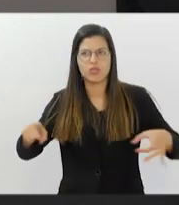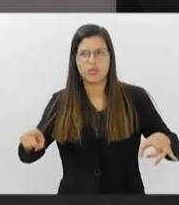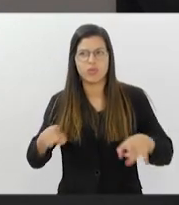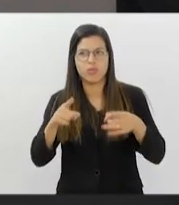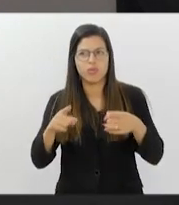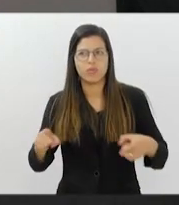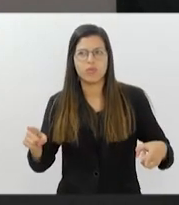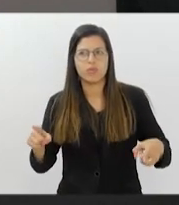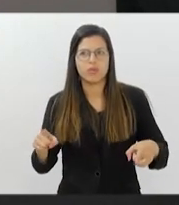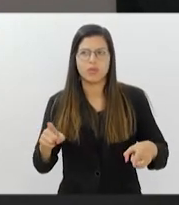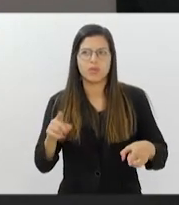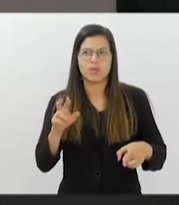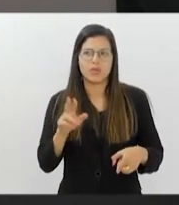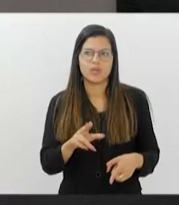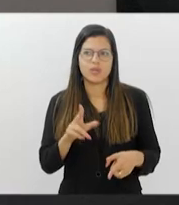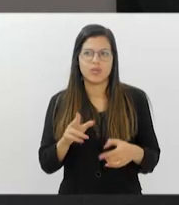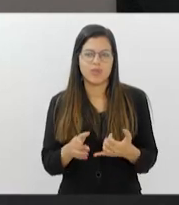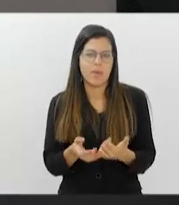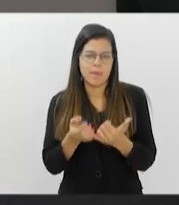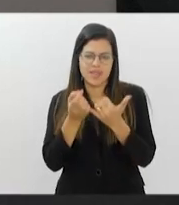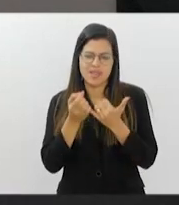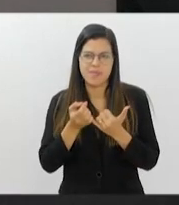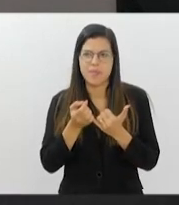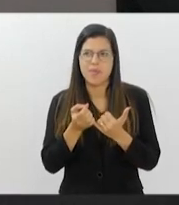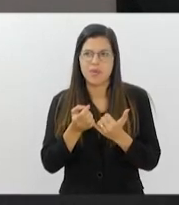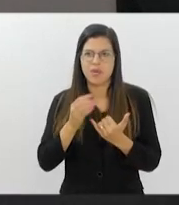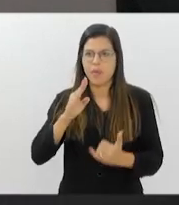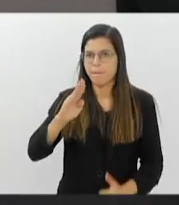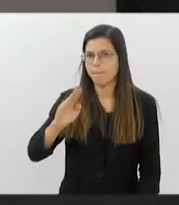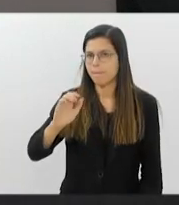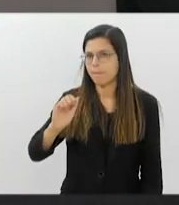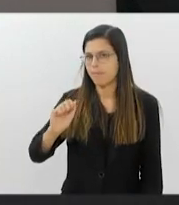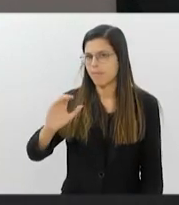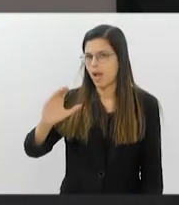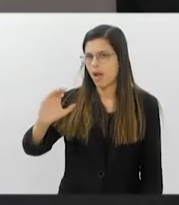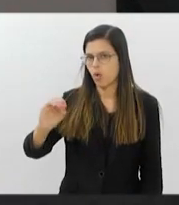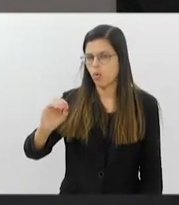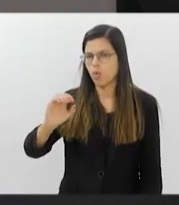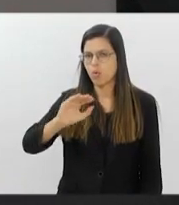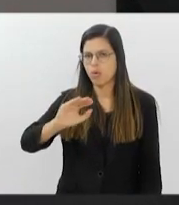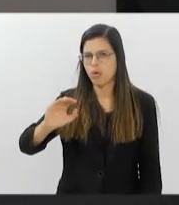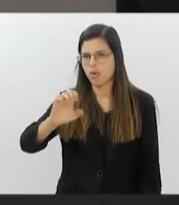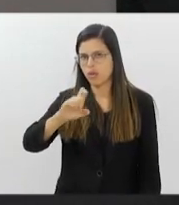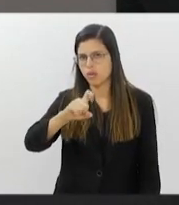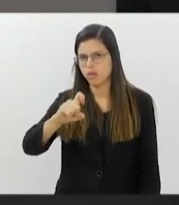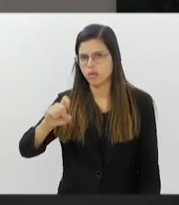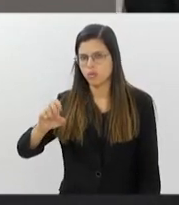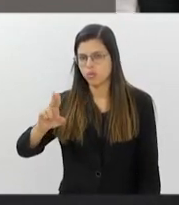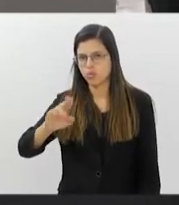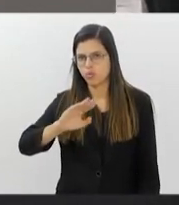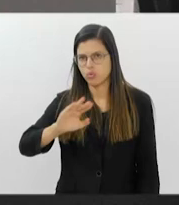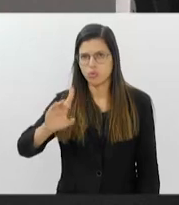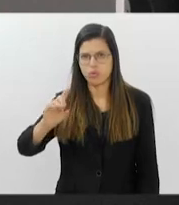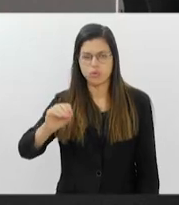não é patrimônio material, deputada Érica. Baco Exu dos Blues.